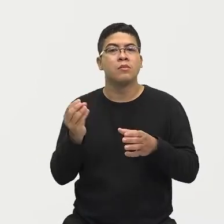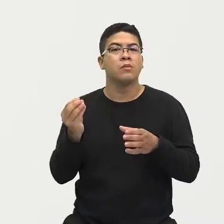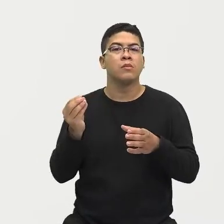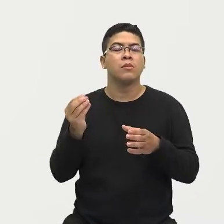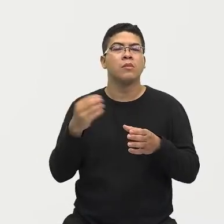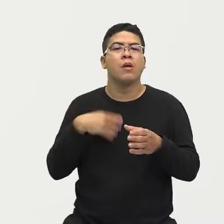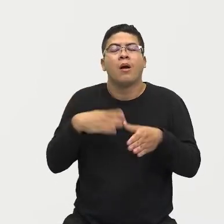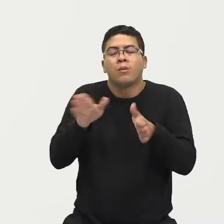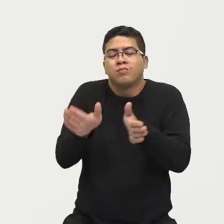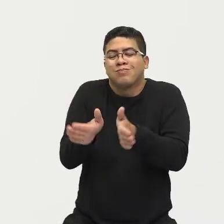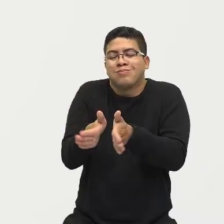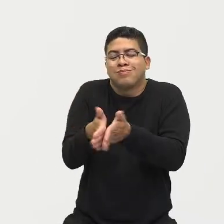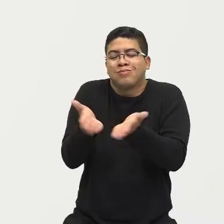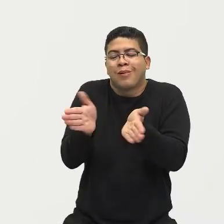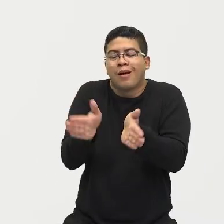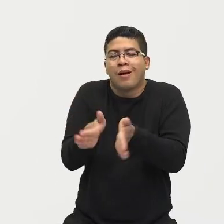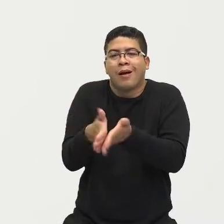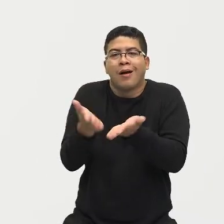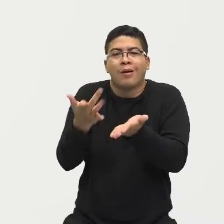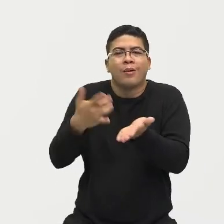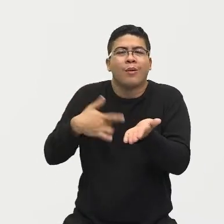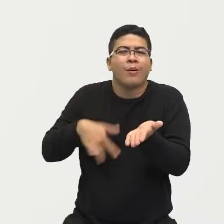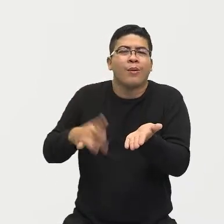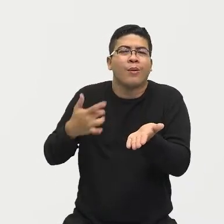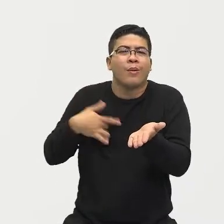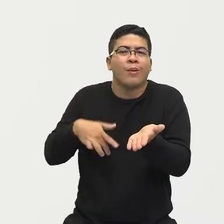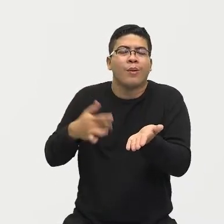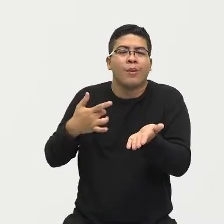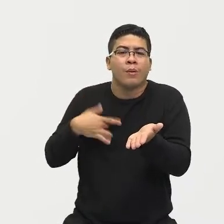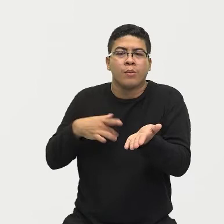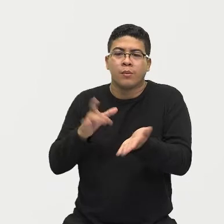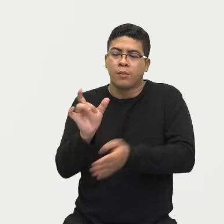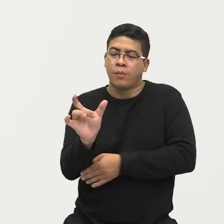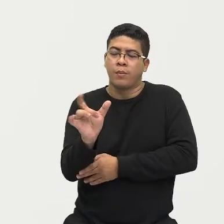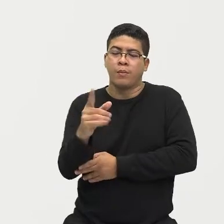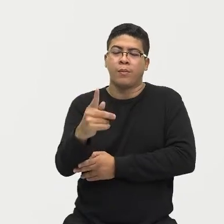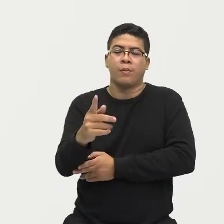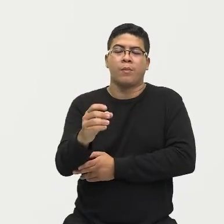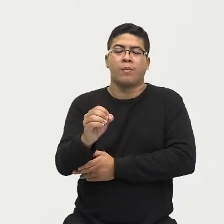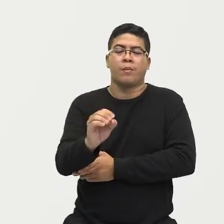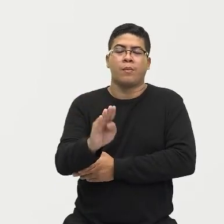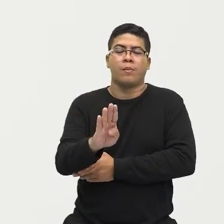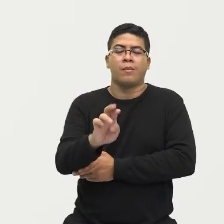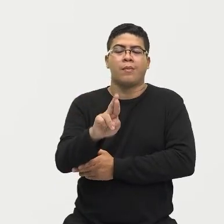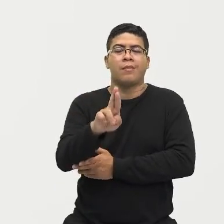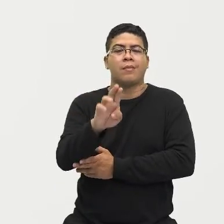é pobre. A palavra pobre é um adjetivo.